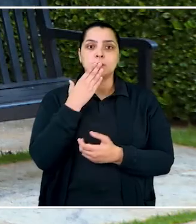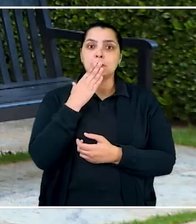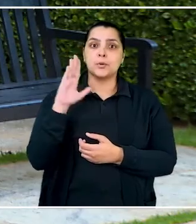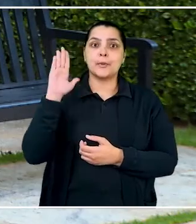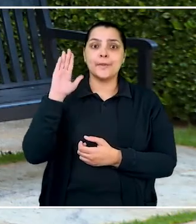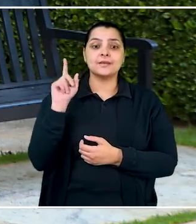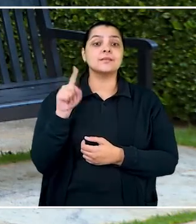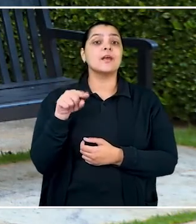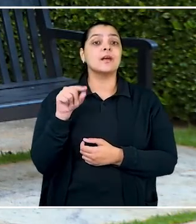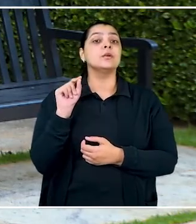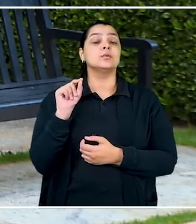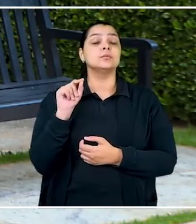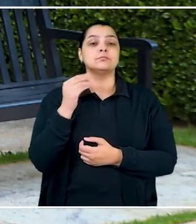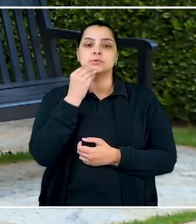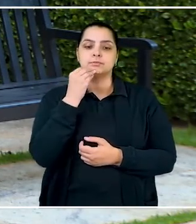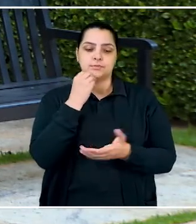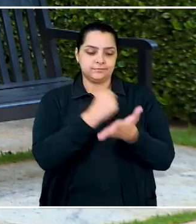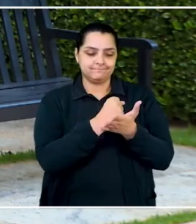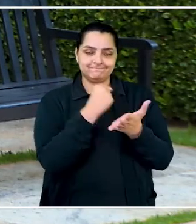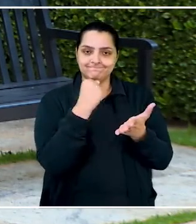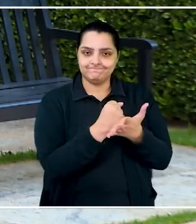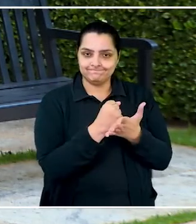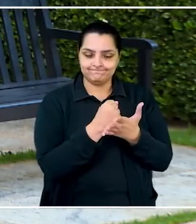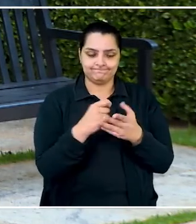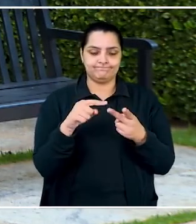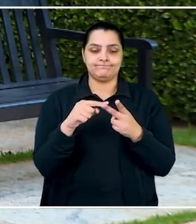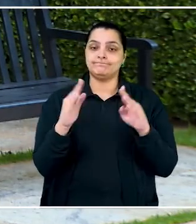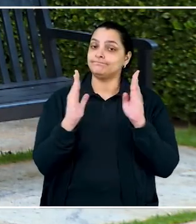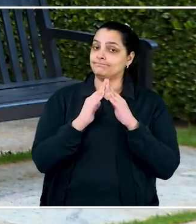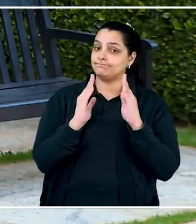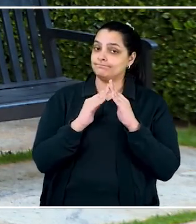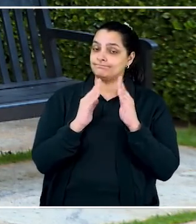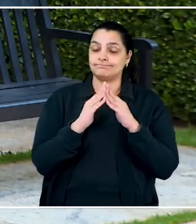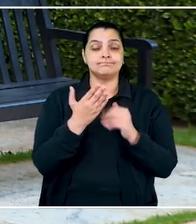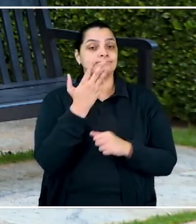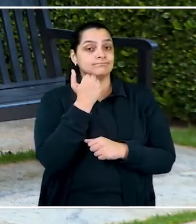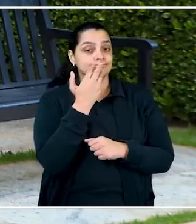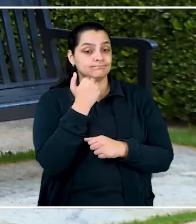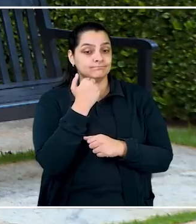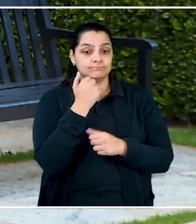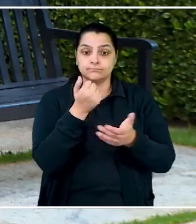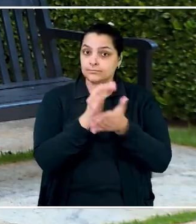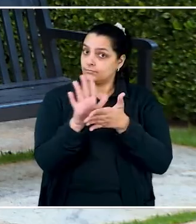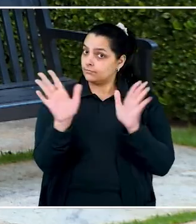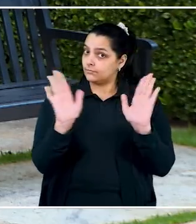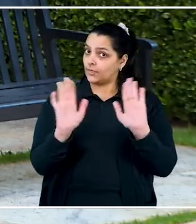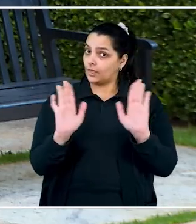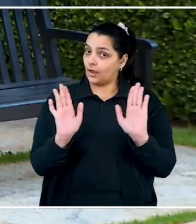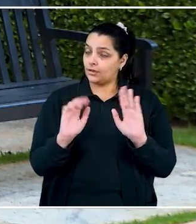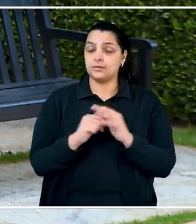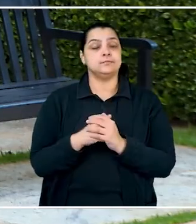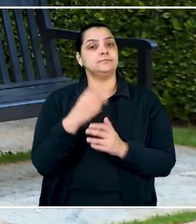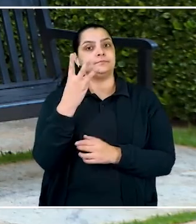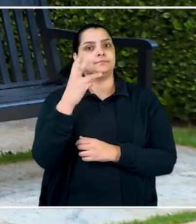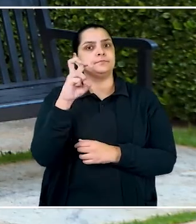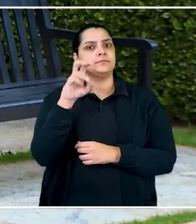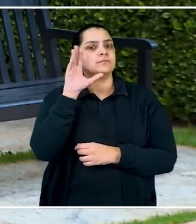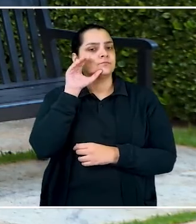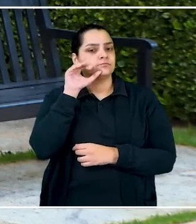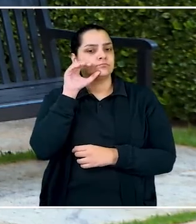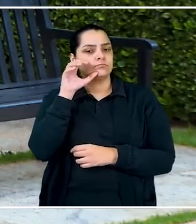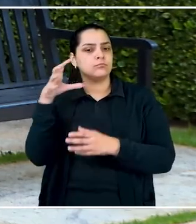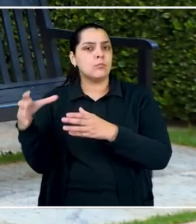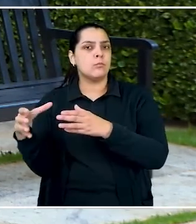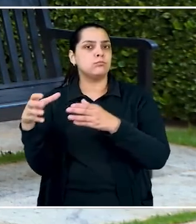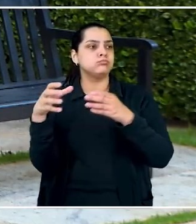A promessa incluía a possibilidade de carteira assinada, alojamento e alimentação sem custo. 35